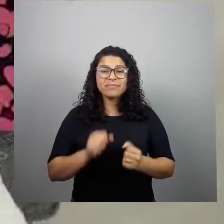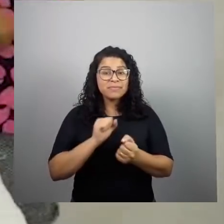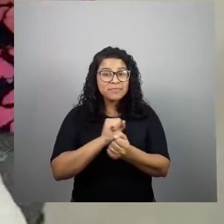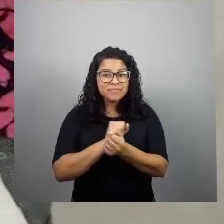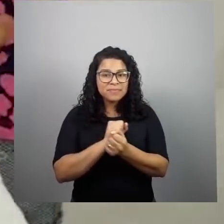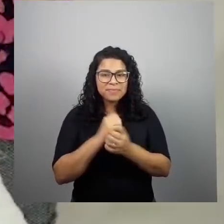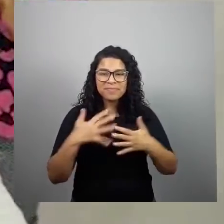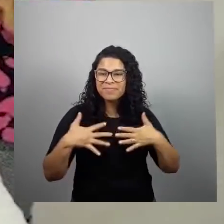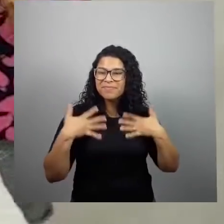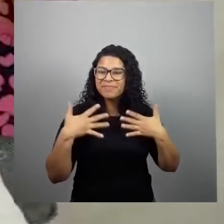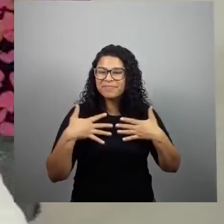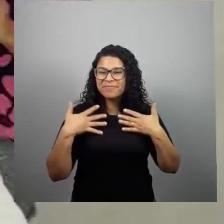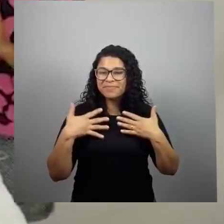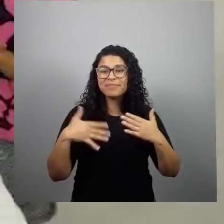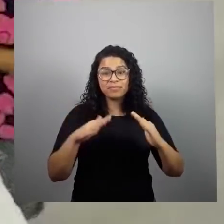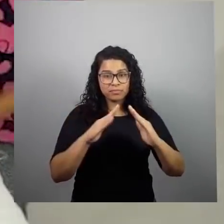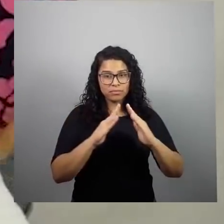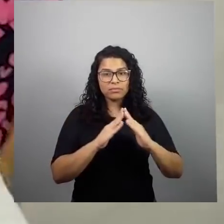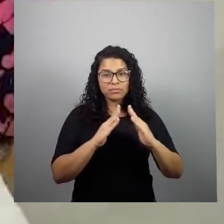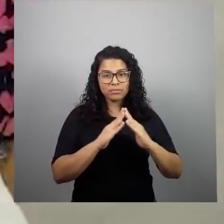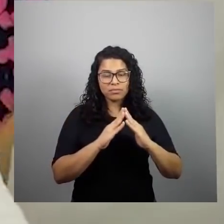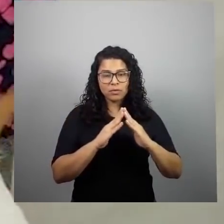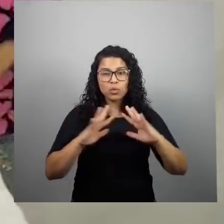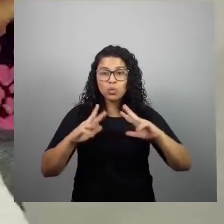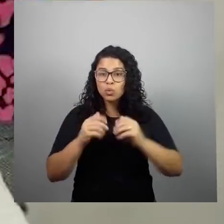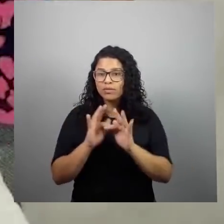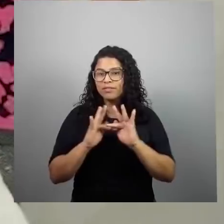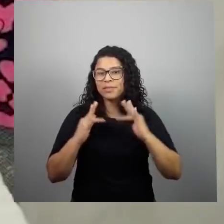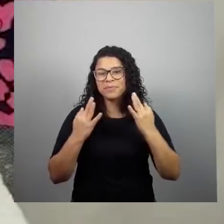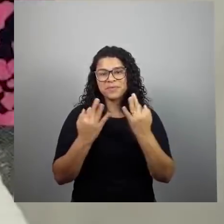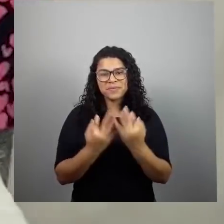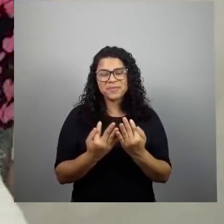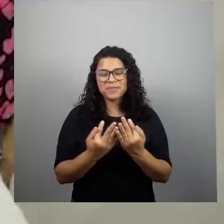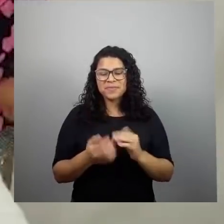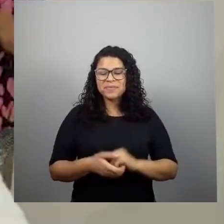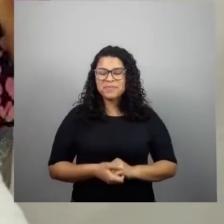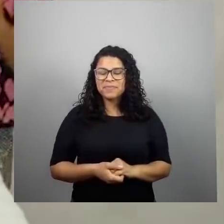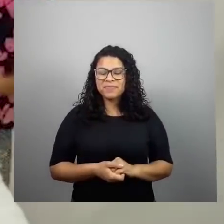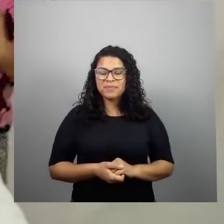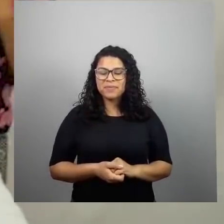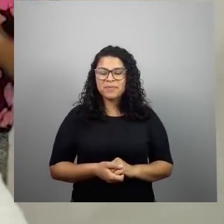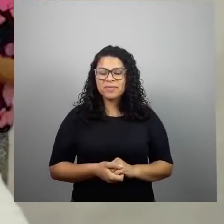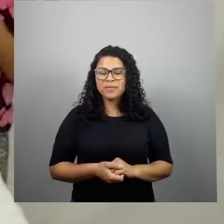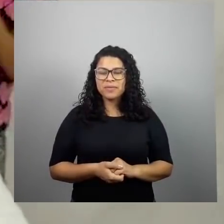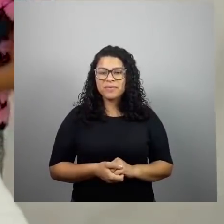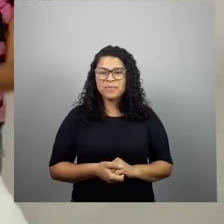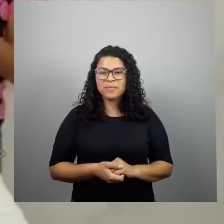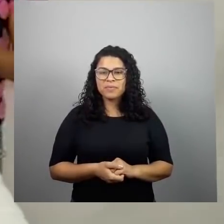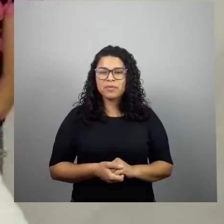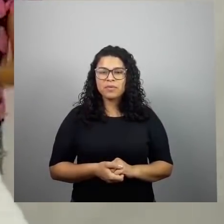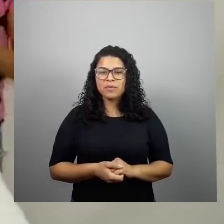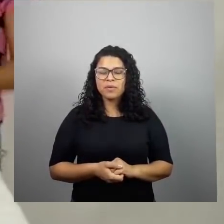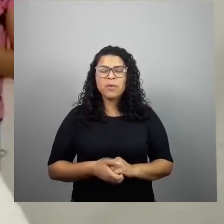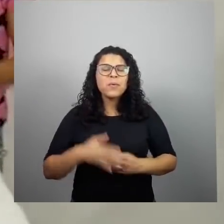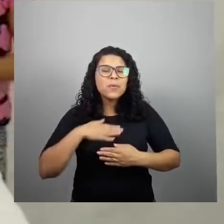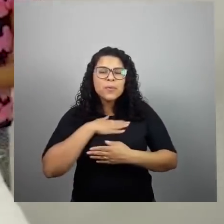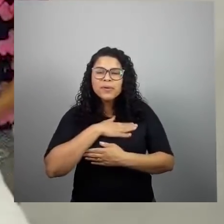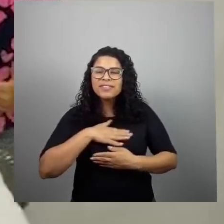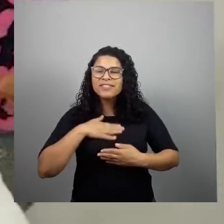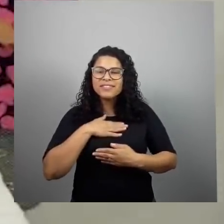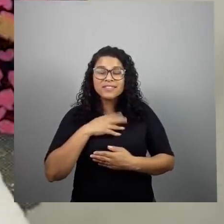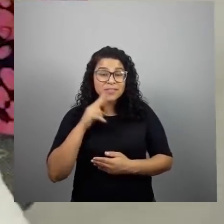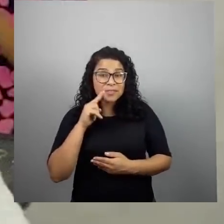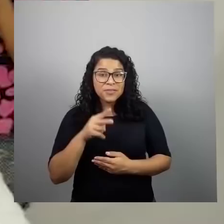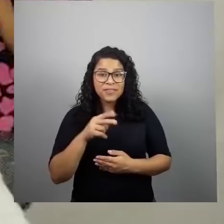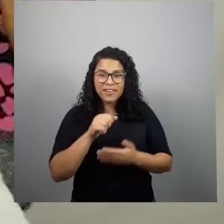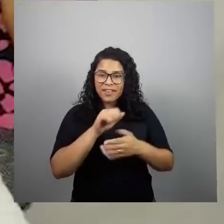se divirtam muito aí em casa com toda a família e gostaria muito de vê-los